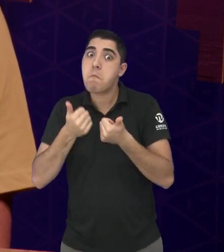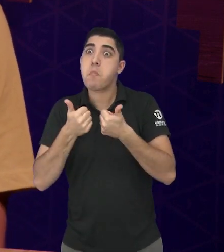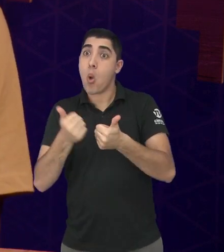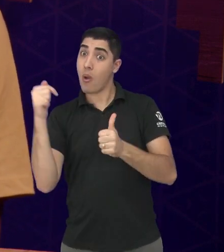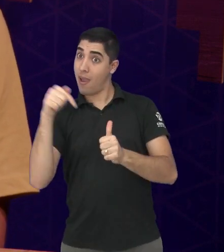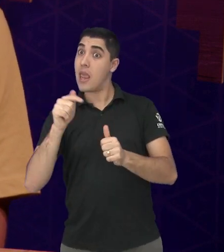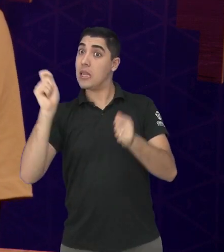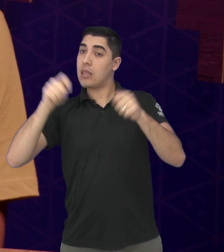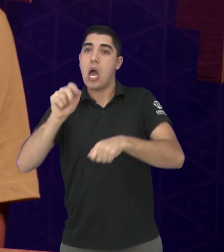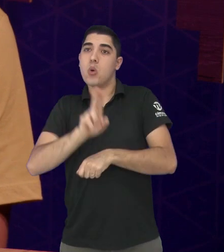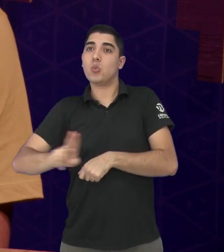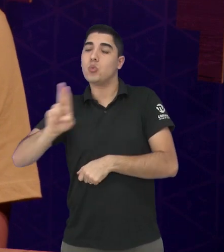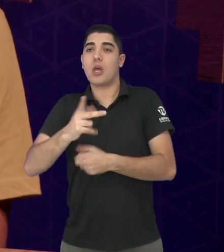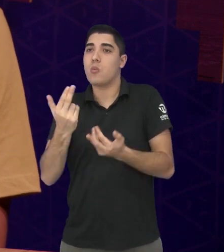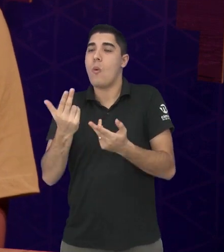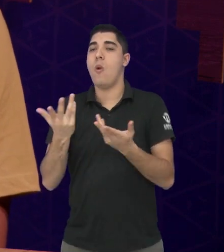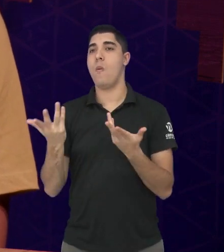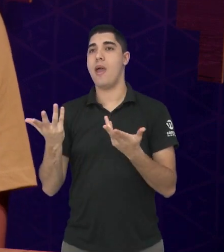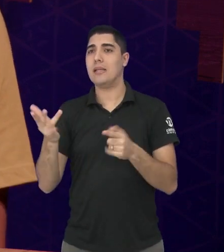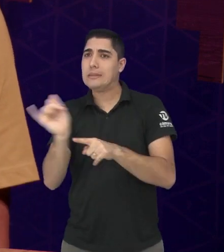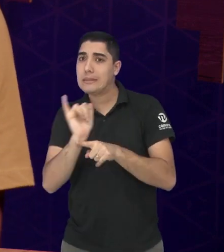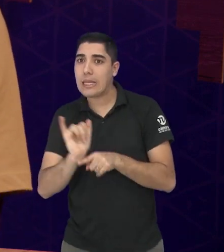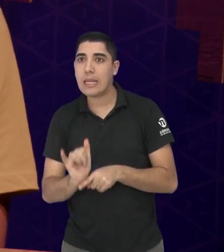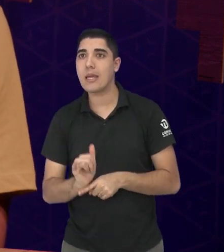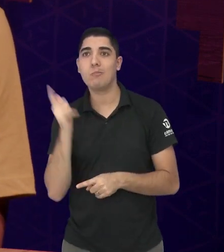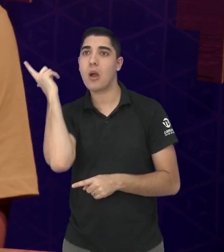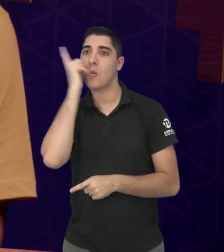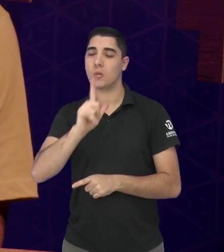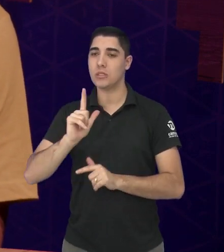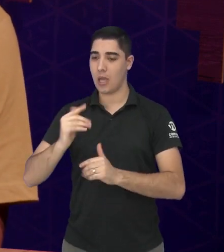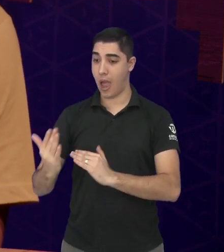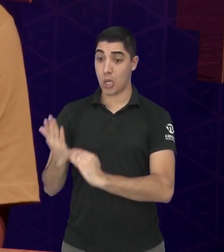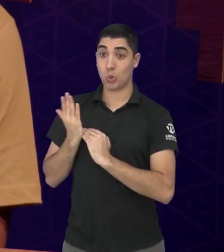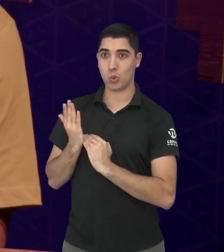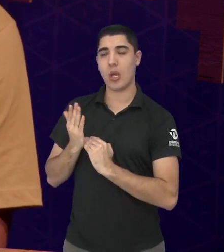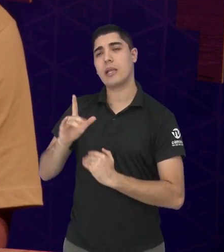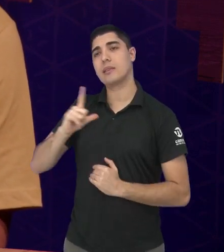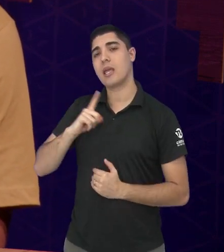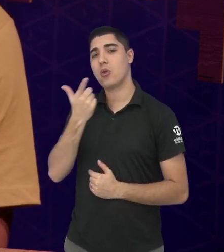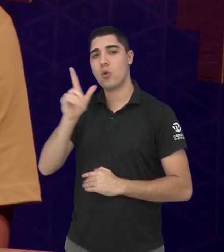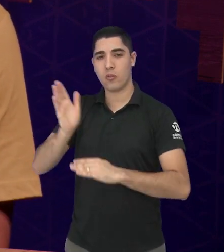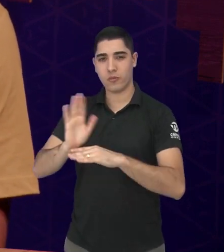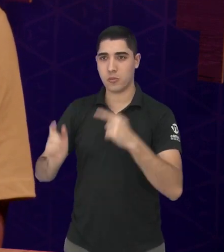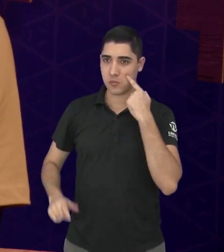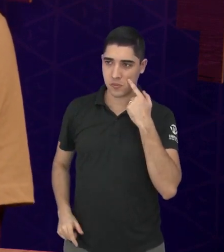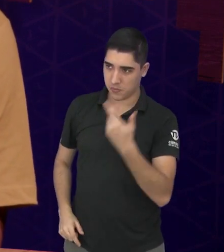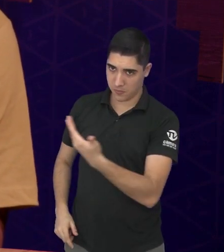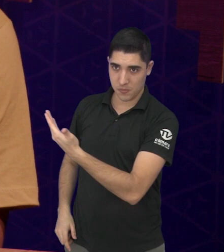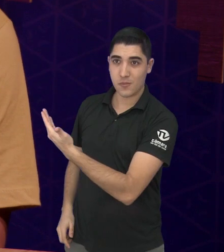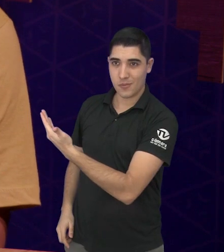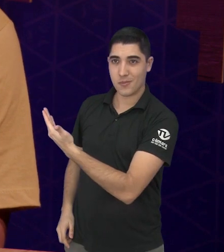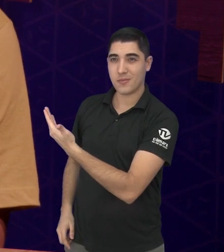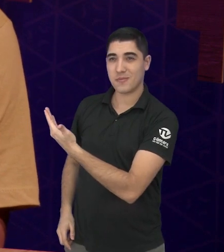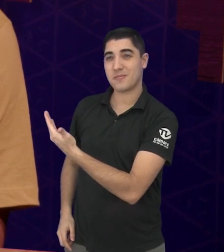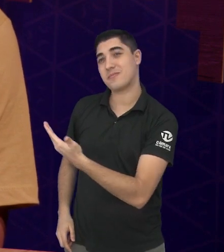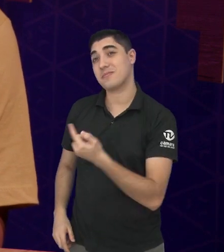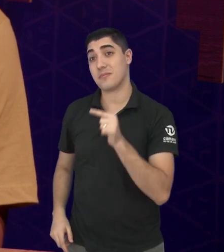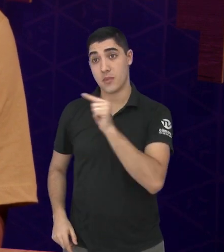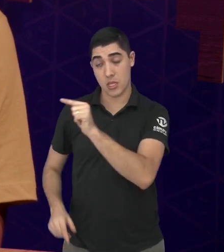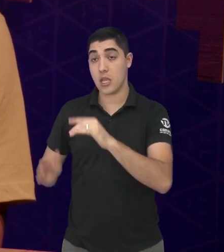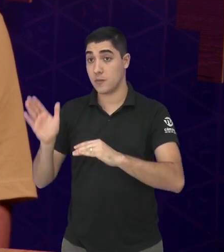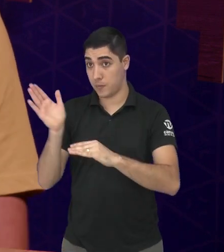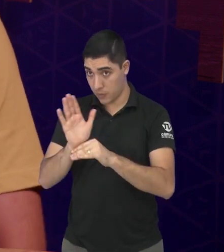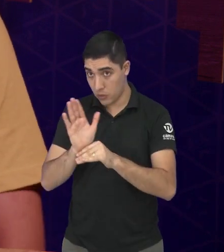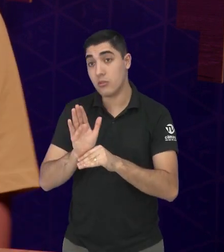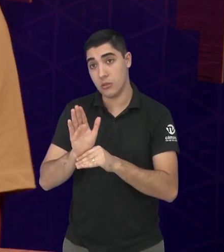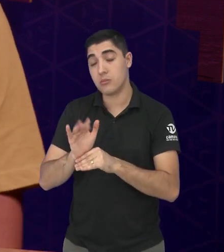que ela vira uma ferramenta na mão das pessoas. A gente tem um filme com aquele Eu, Robô, com Will Smith,